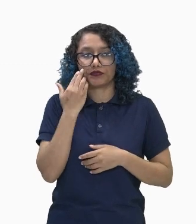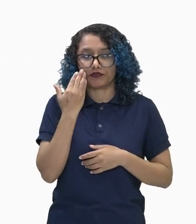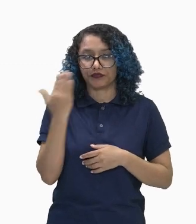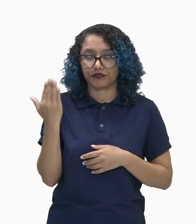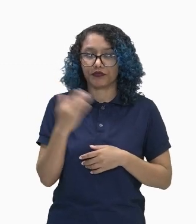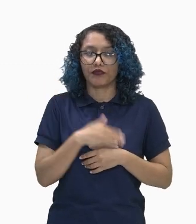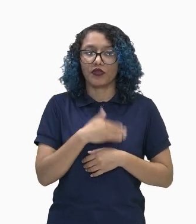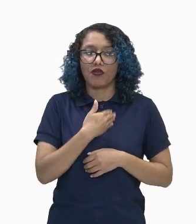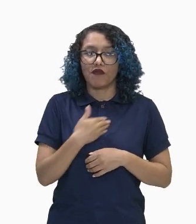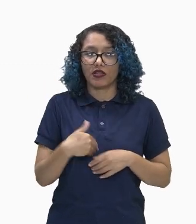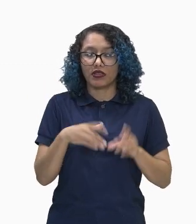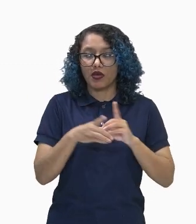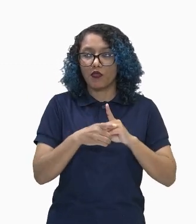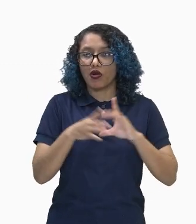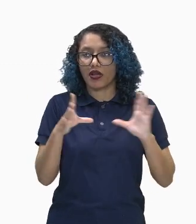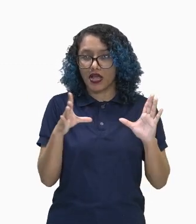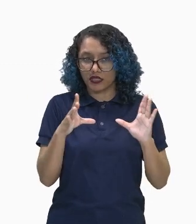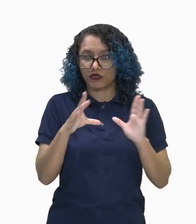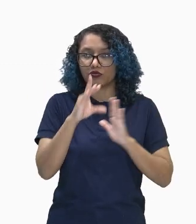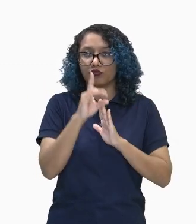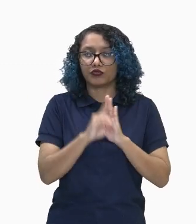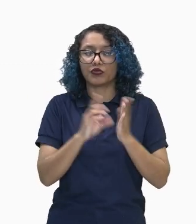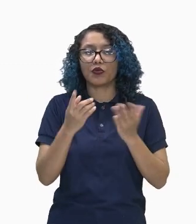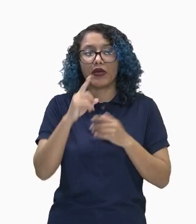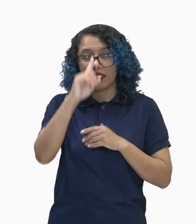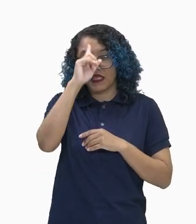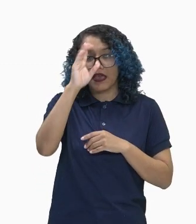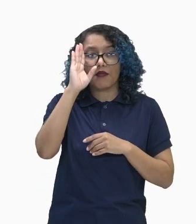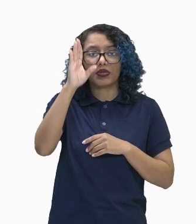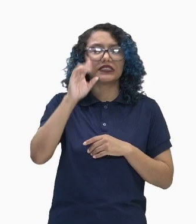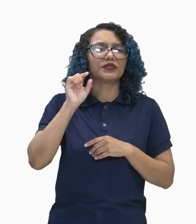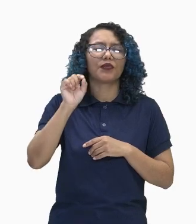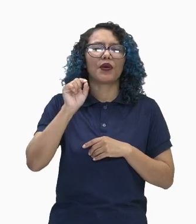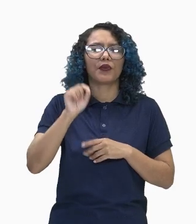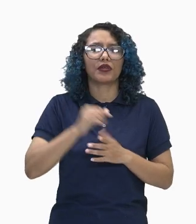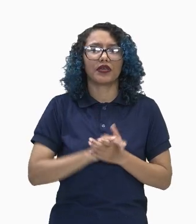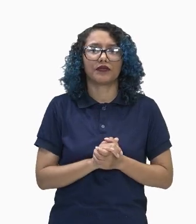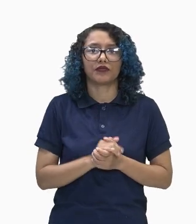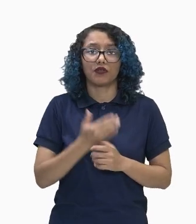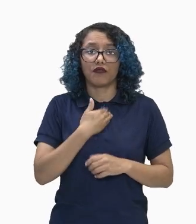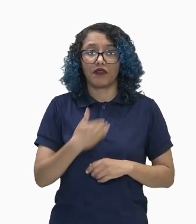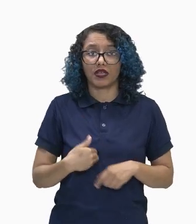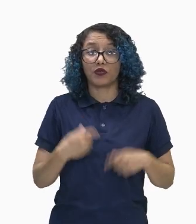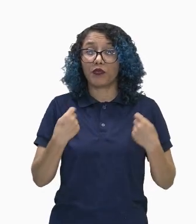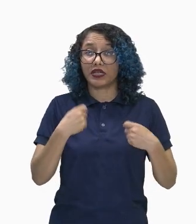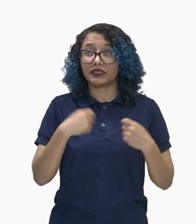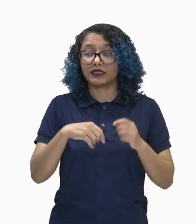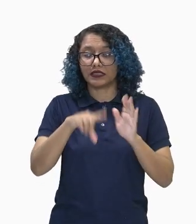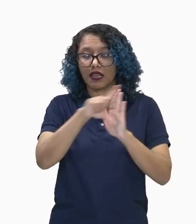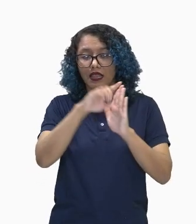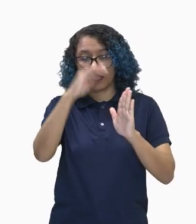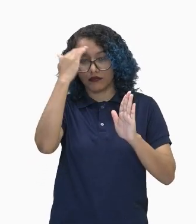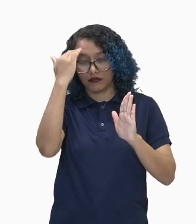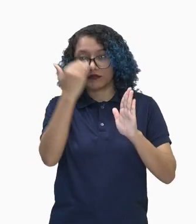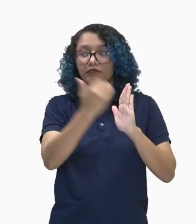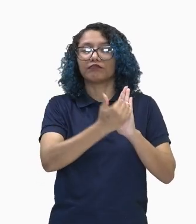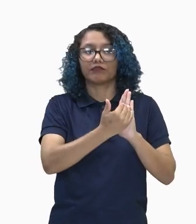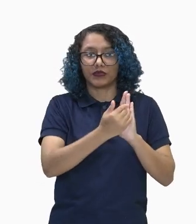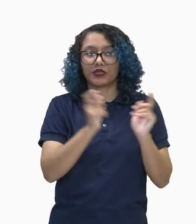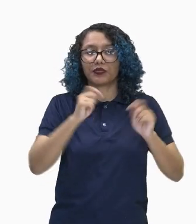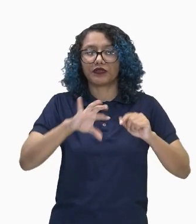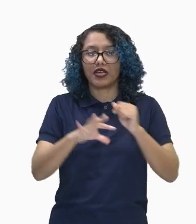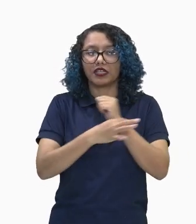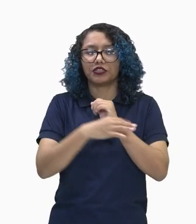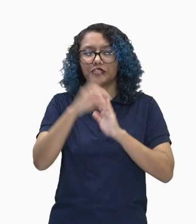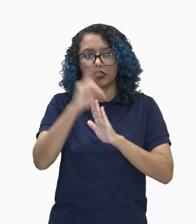Ideia central desse modelo é: o Estado deve ser regido por leis que garantam direitos fundamentais